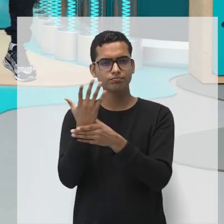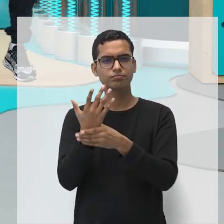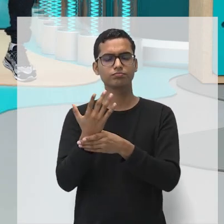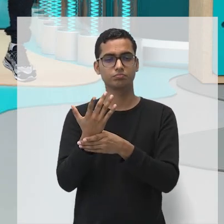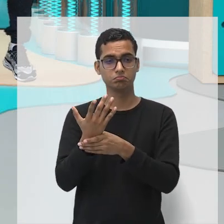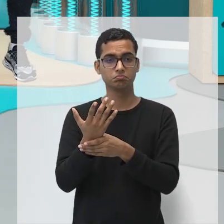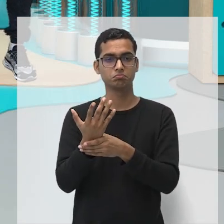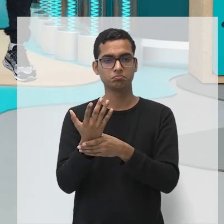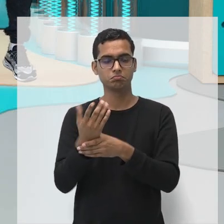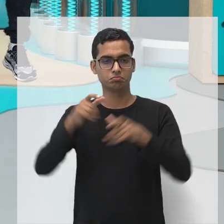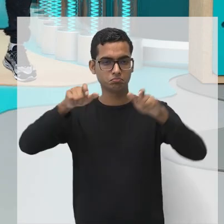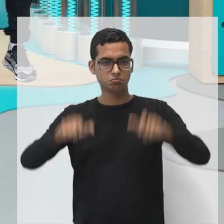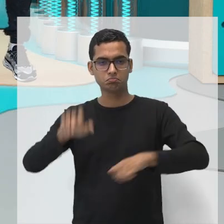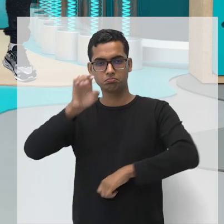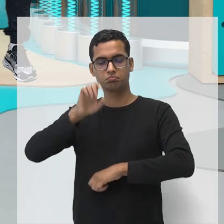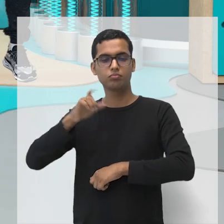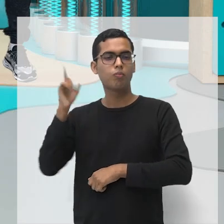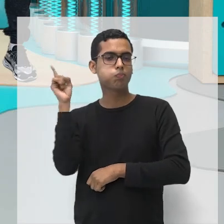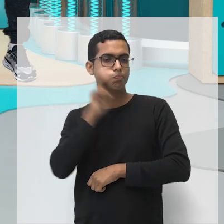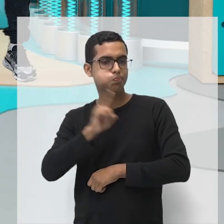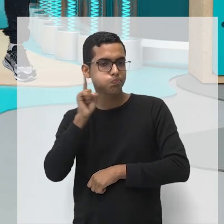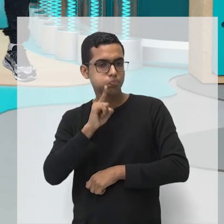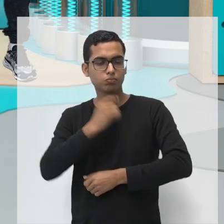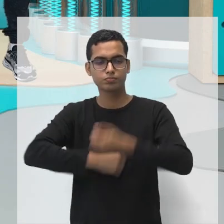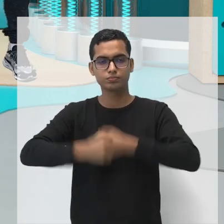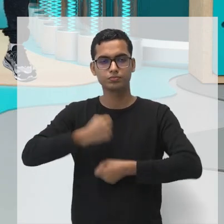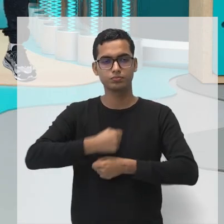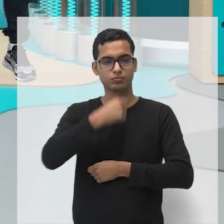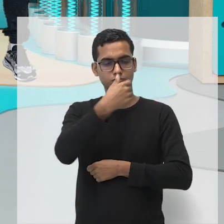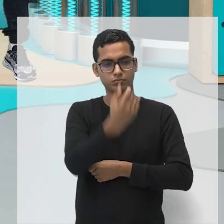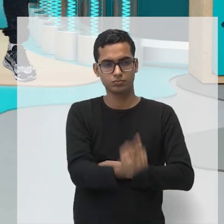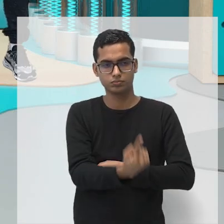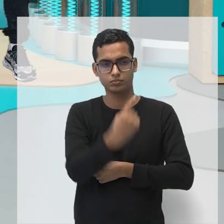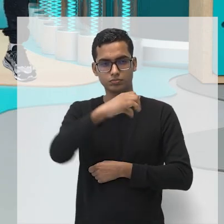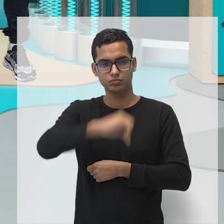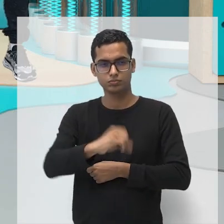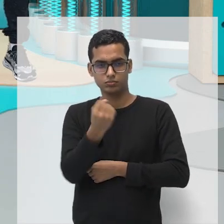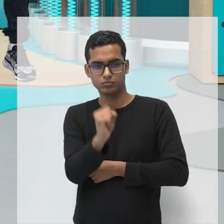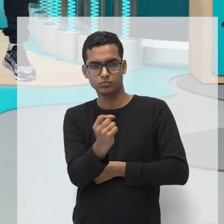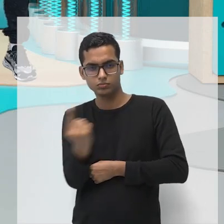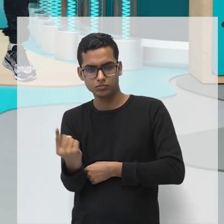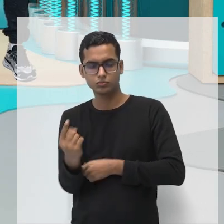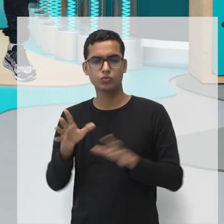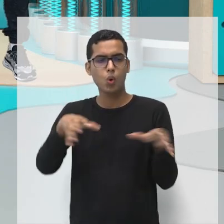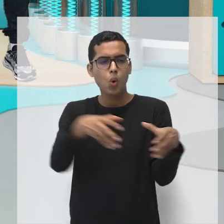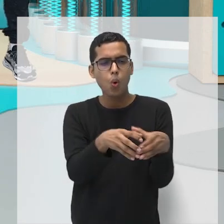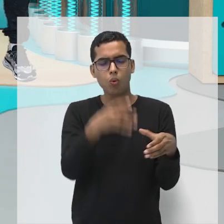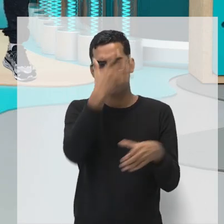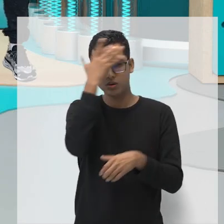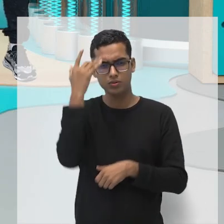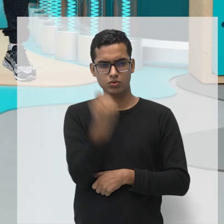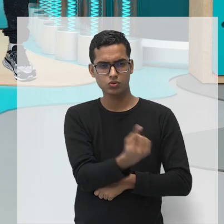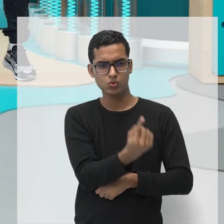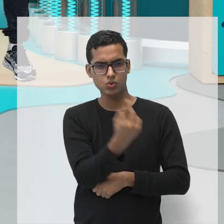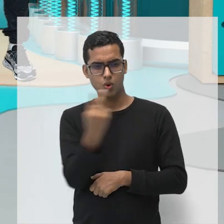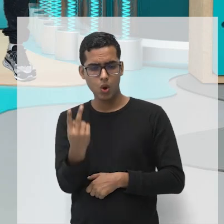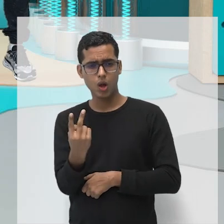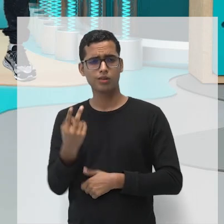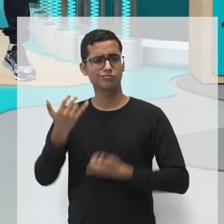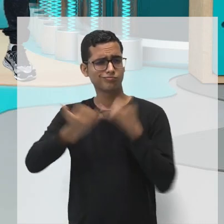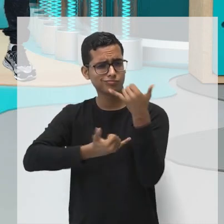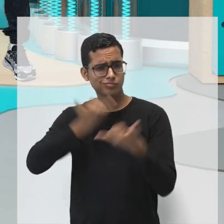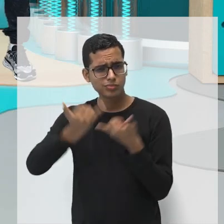ali nos Estados Unidos, quando em 1981 um grupo de 12 pessoas resolveu brincar